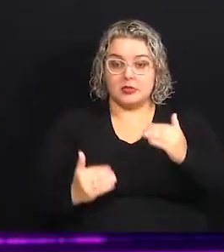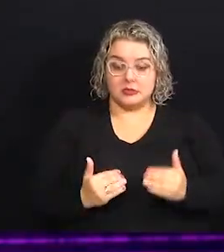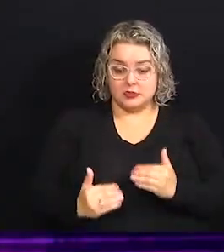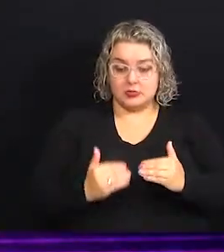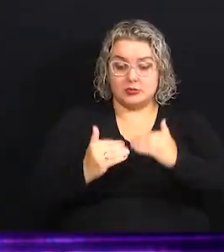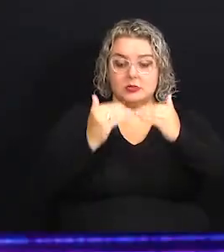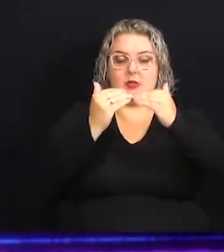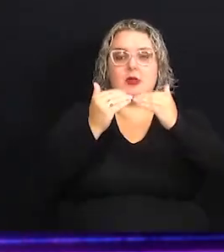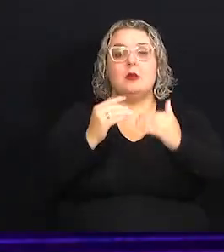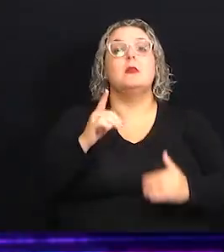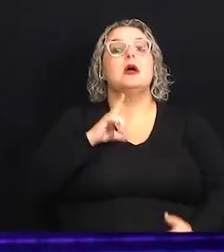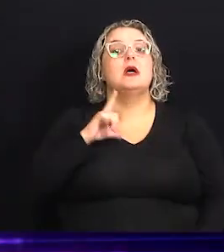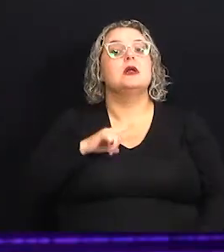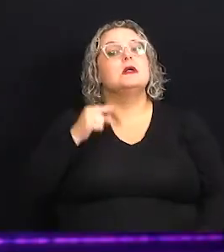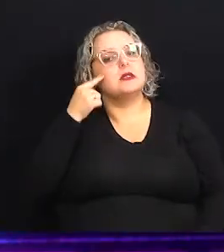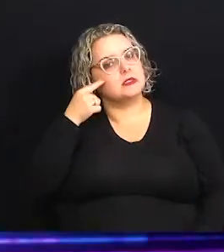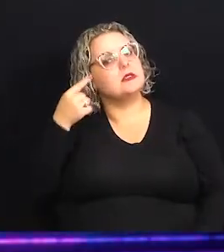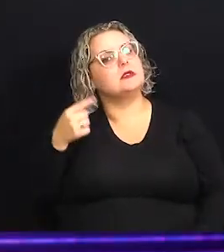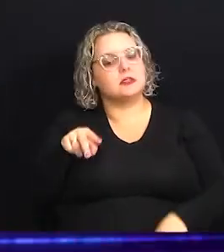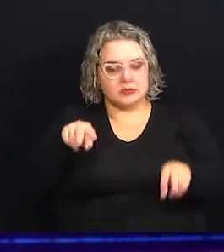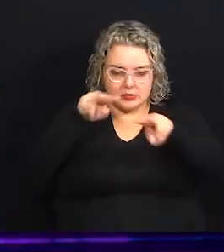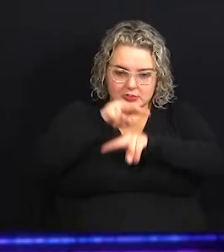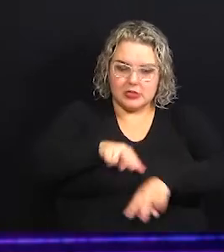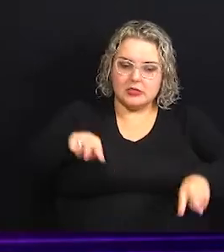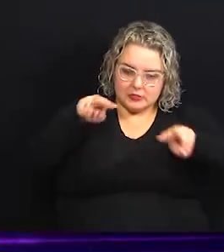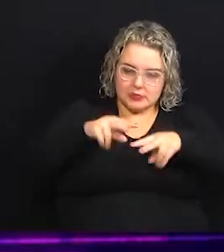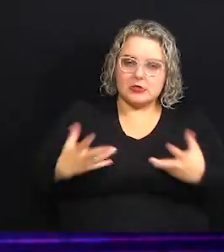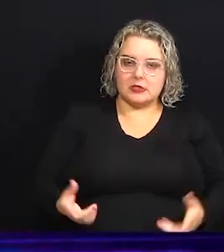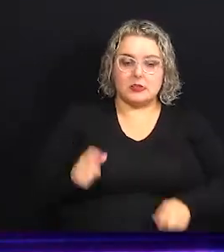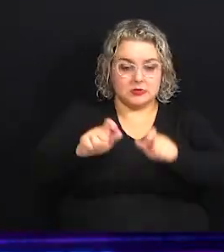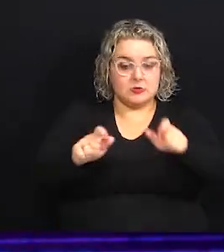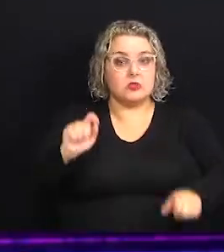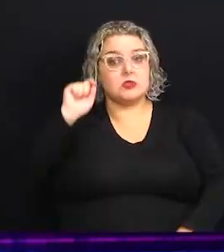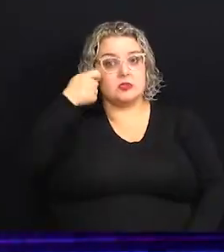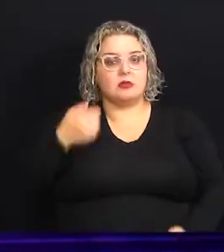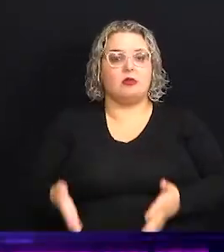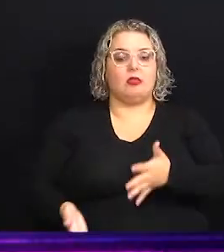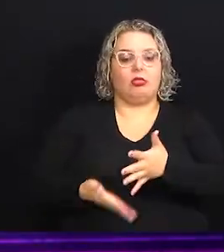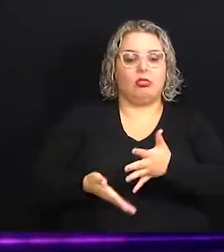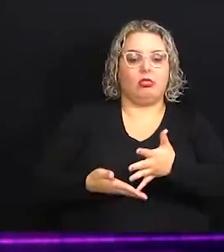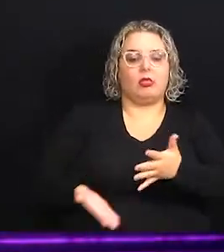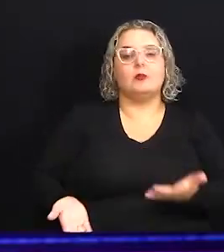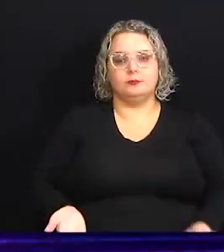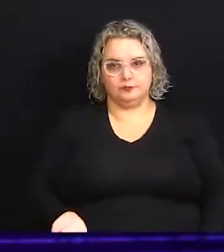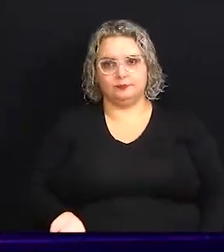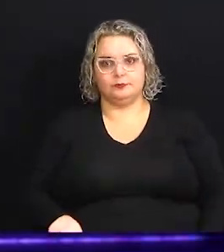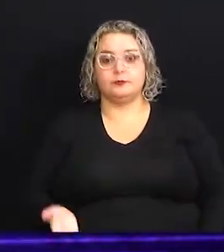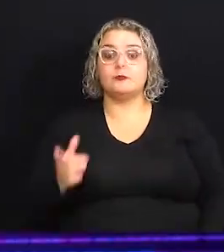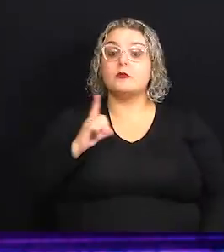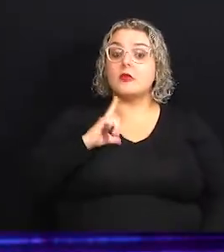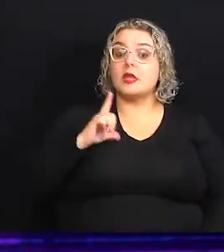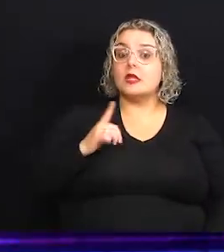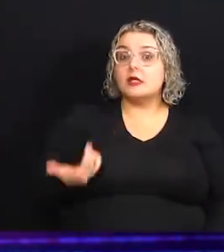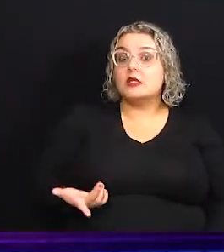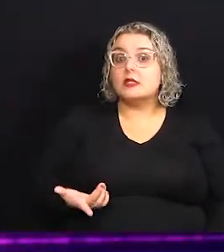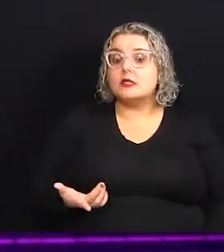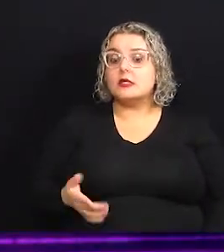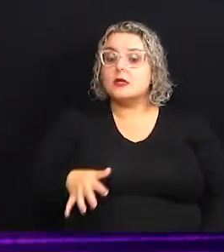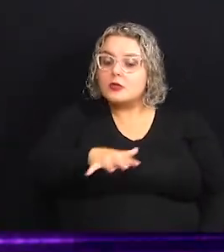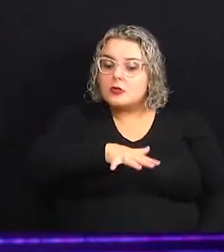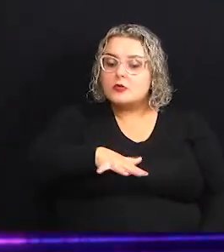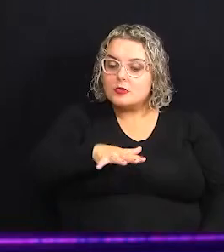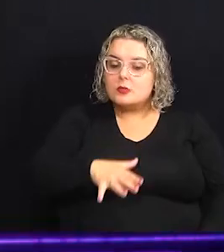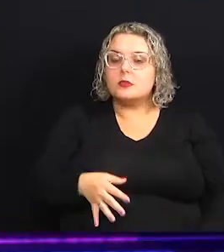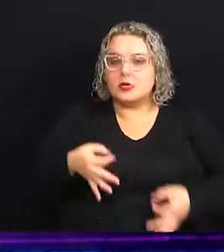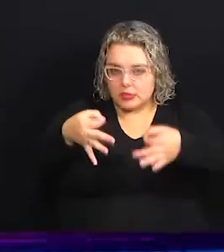são montadas para que a gente tenha essa ideia, essa visão de que as pessoas negras, elas são inferiores, e elas têm